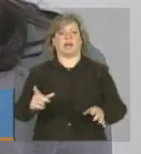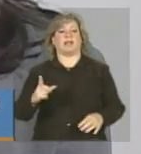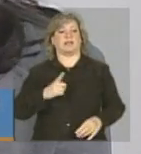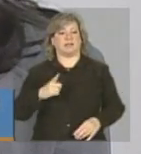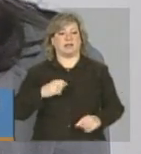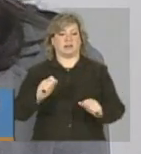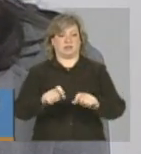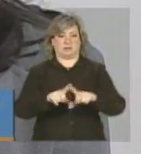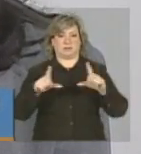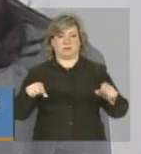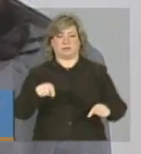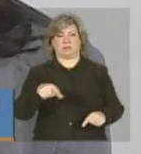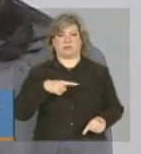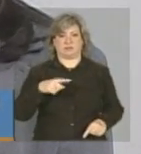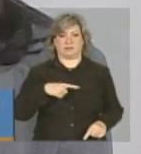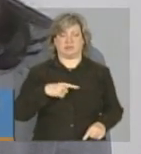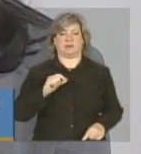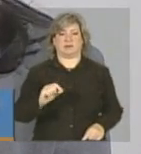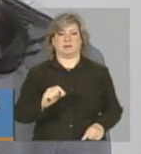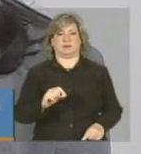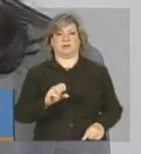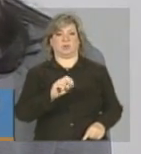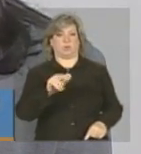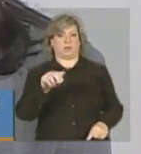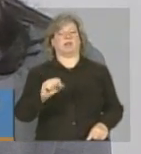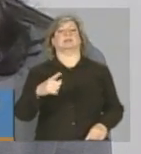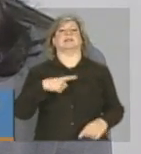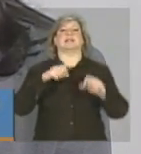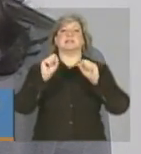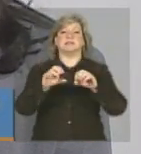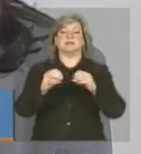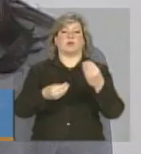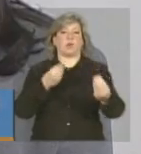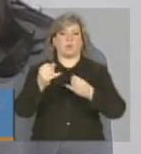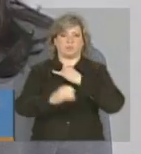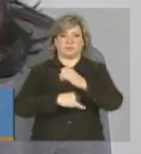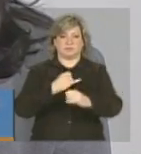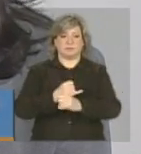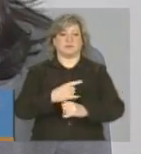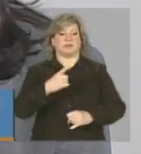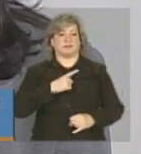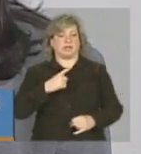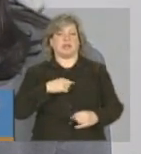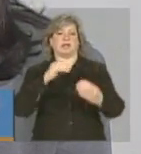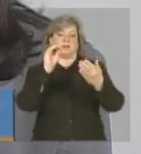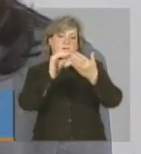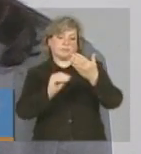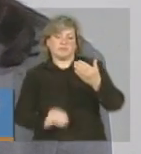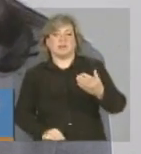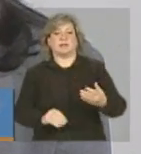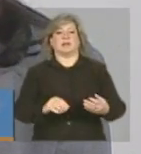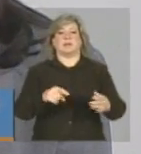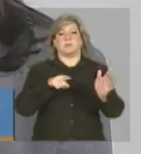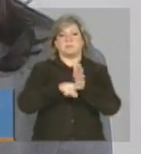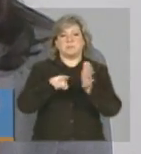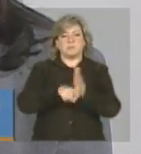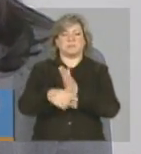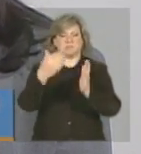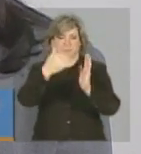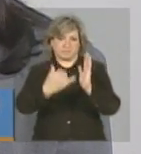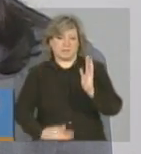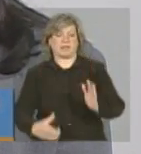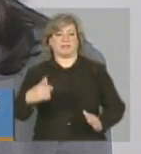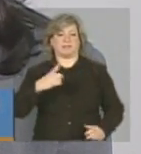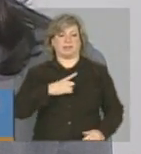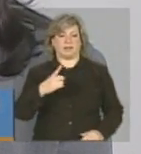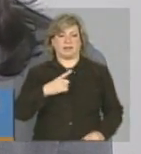no ambiente do Censo Suas, o manual de orientação detalhado, né? Bem como o questionário, vocês podem imprimir,